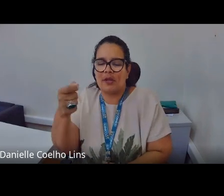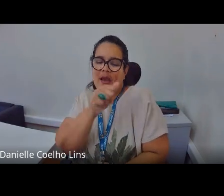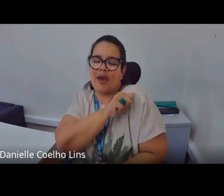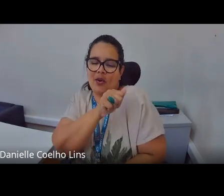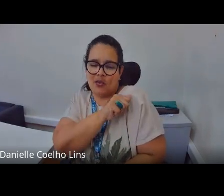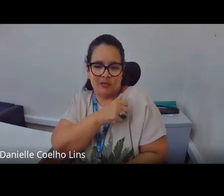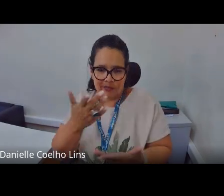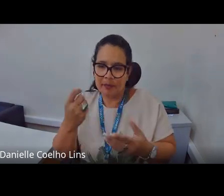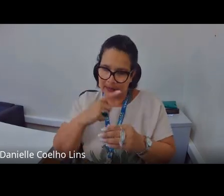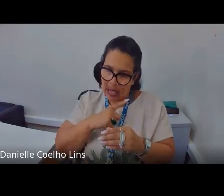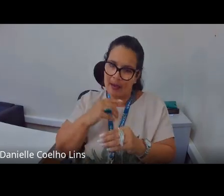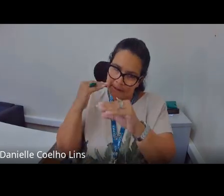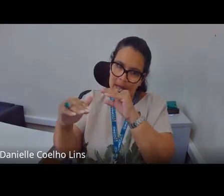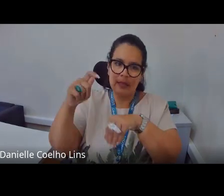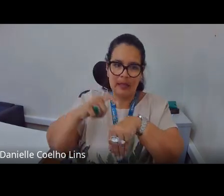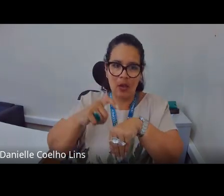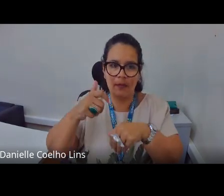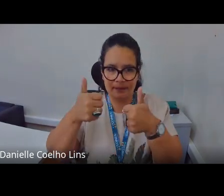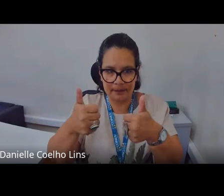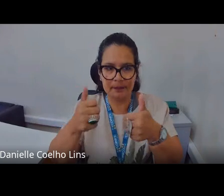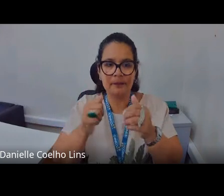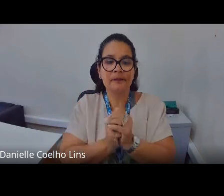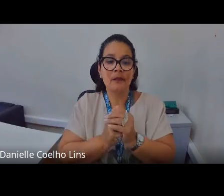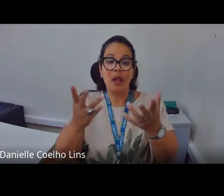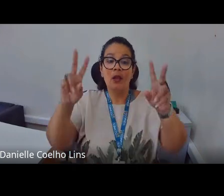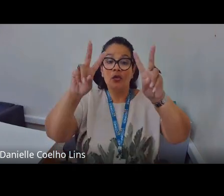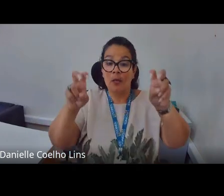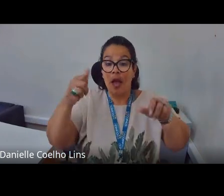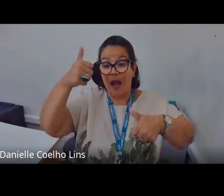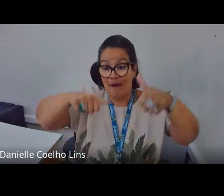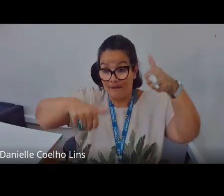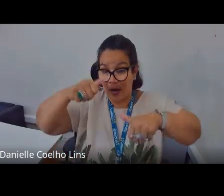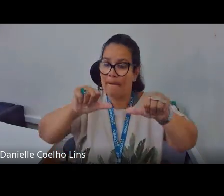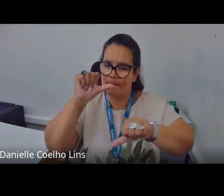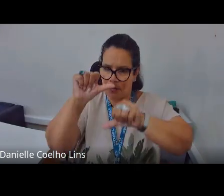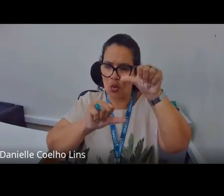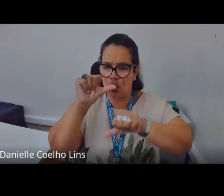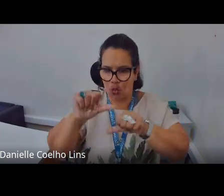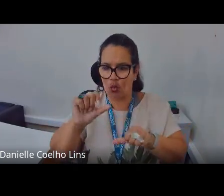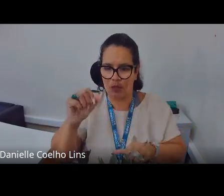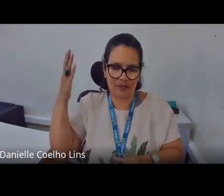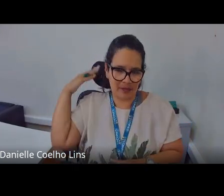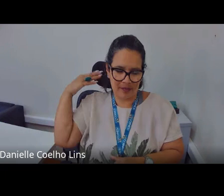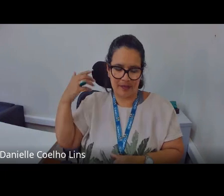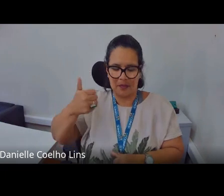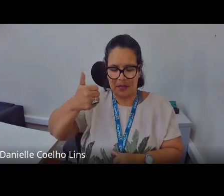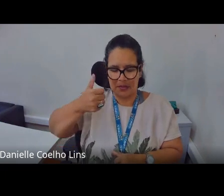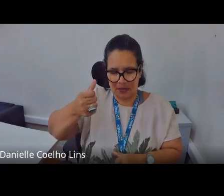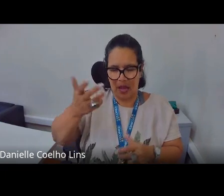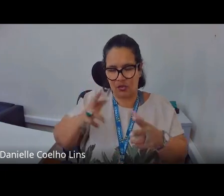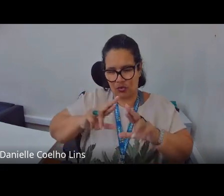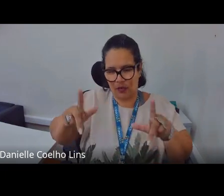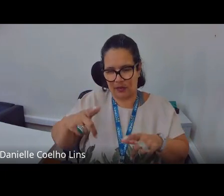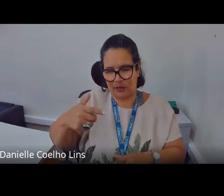bom controle, porque a gente já fecha o sistema. Então, tem que ser imediatamente. Alguns